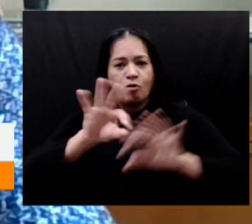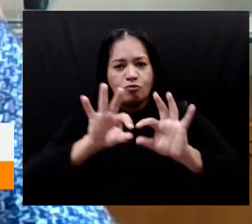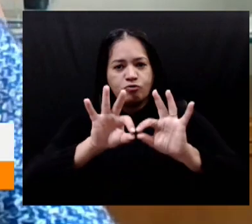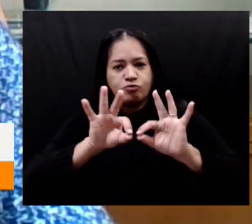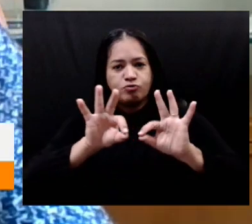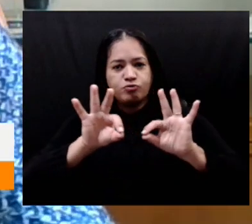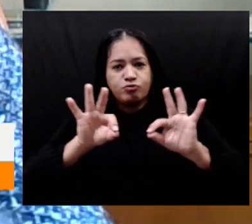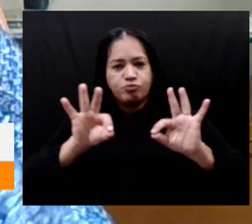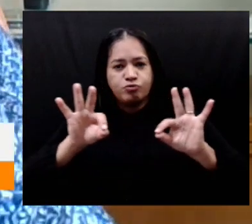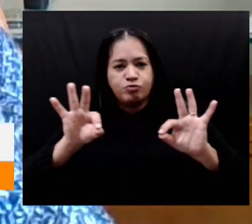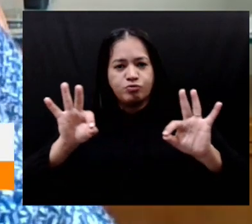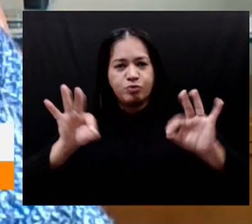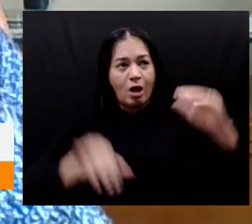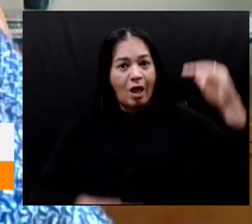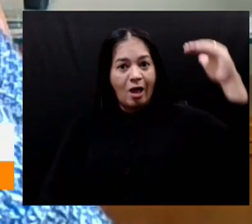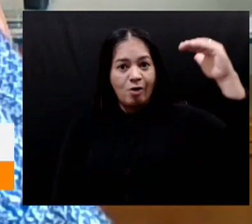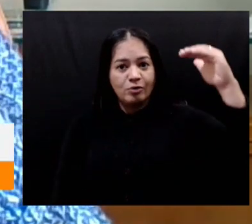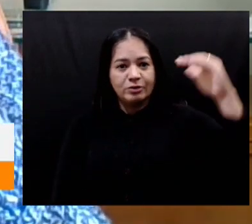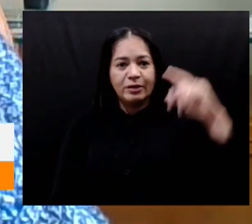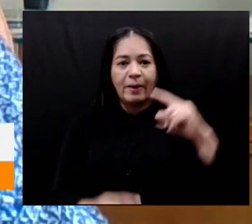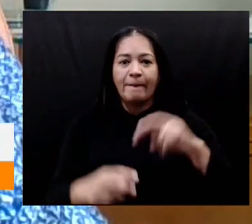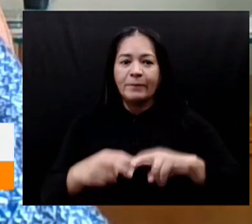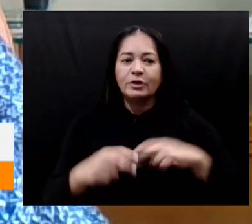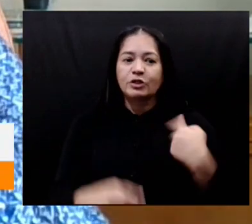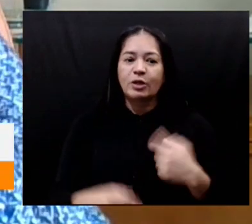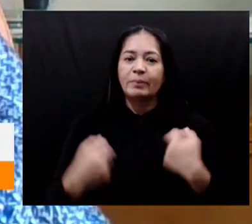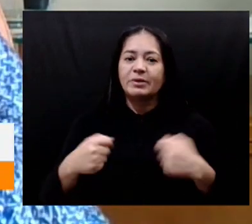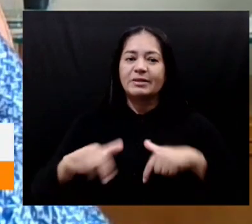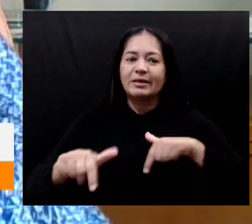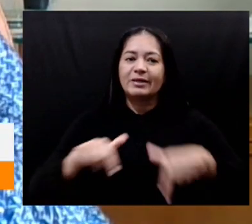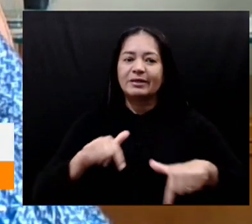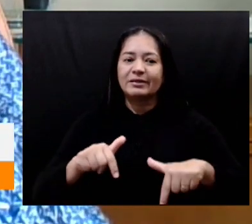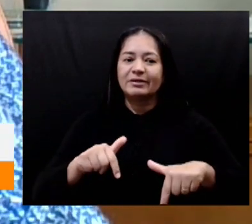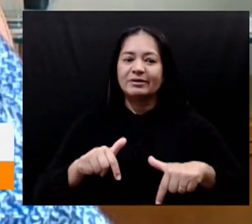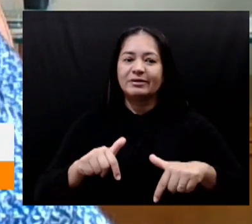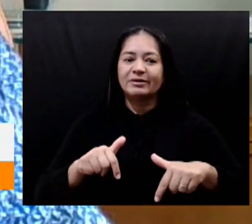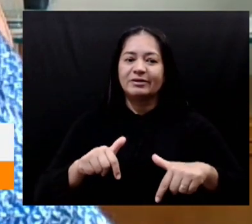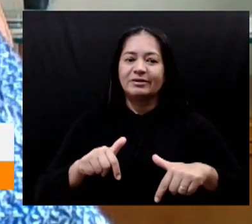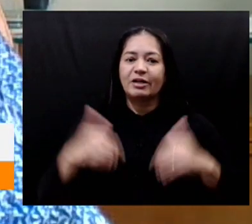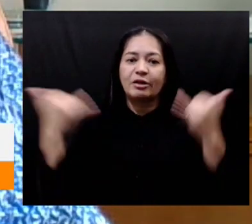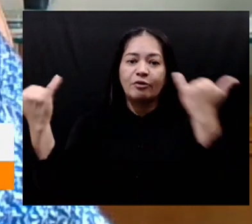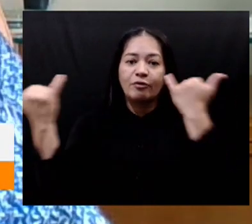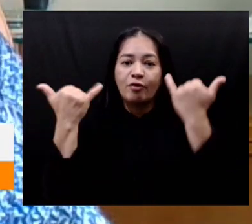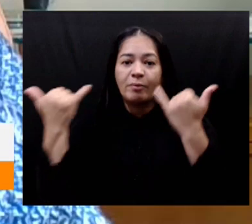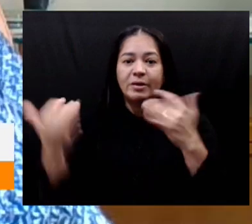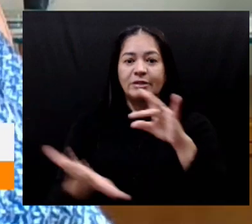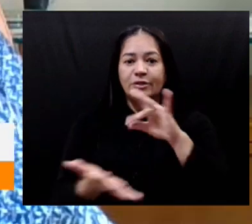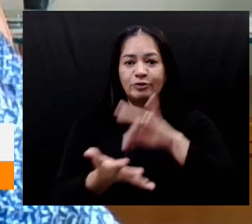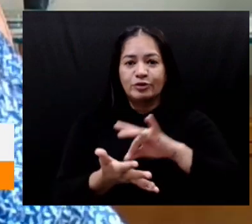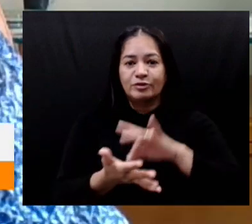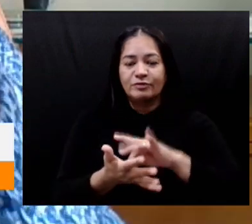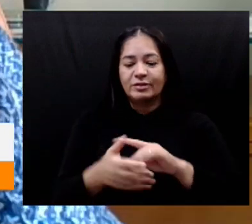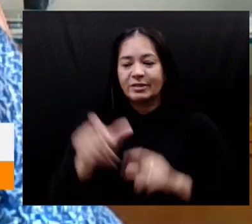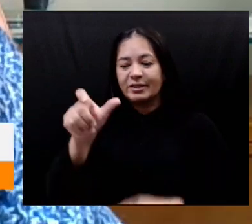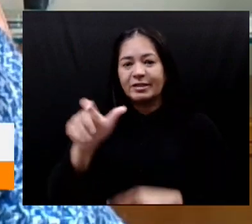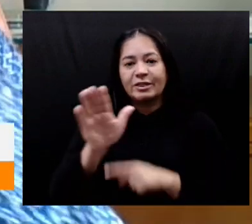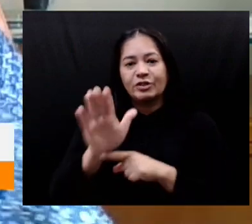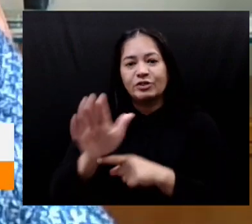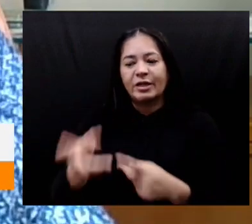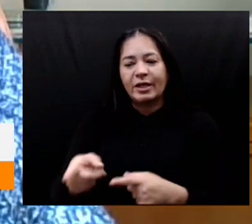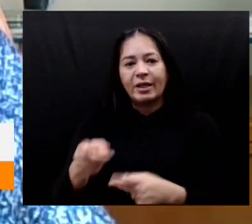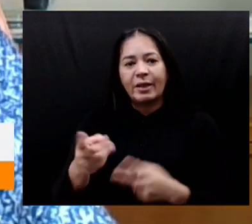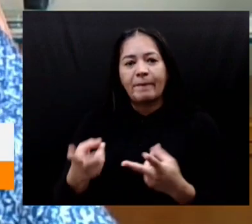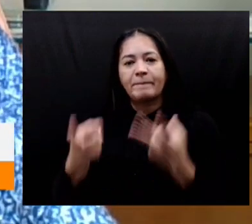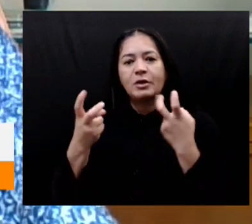que eu disse que a gente precisa trabalhar bastante dado de realidade e ajudar essa pessoa a perceber o que é real